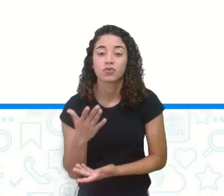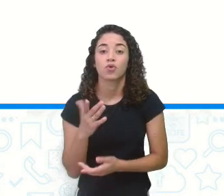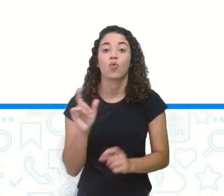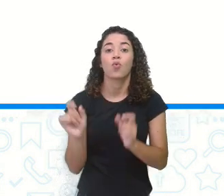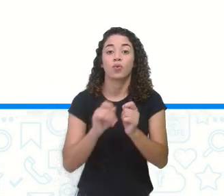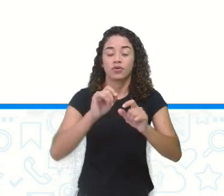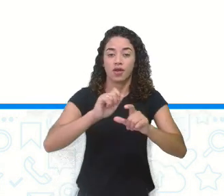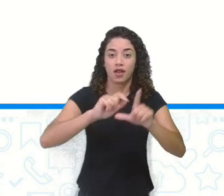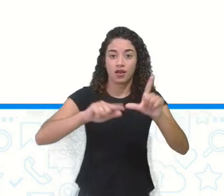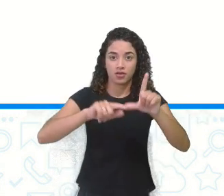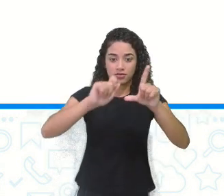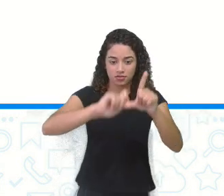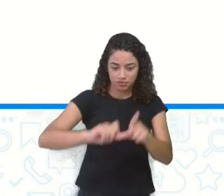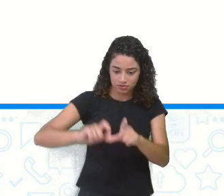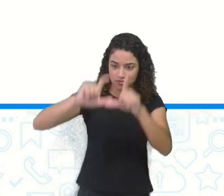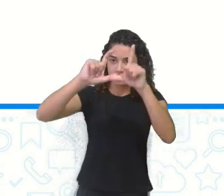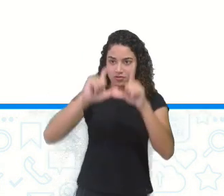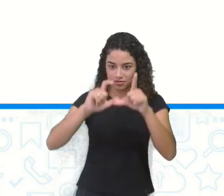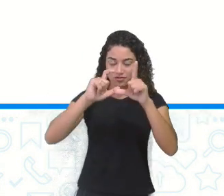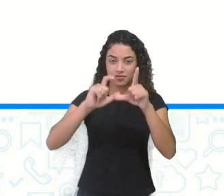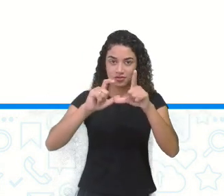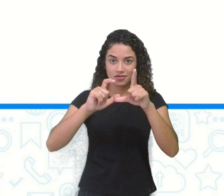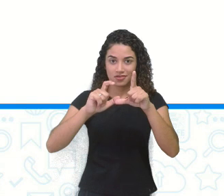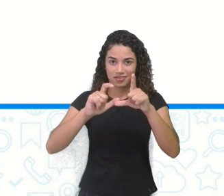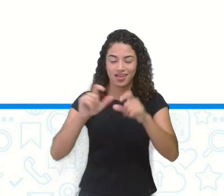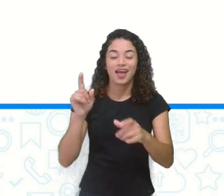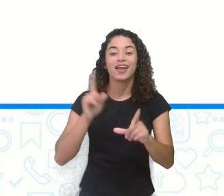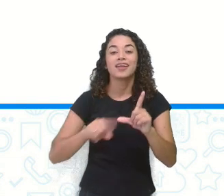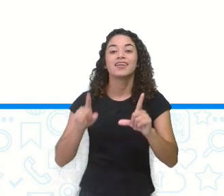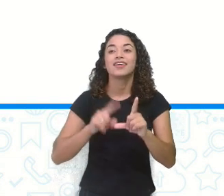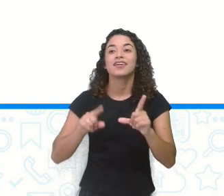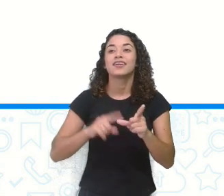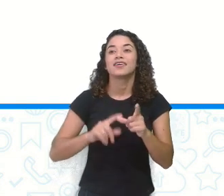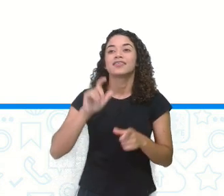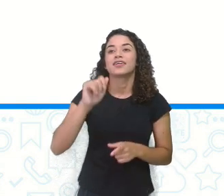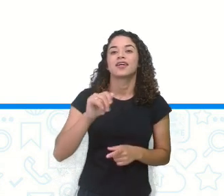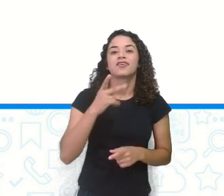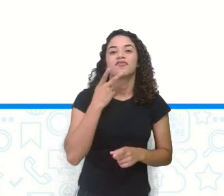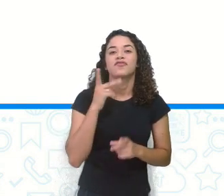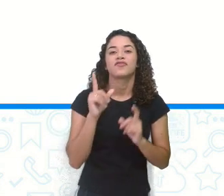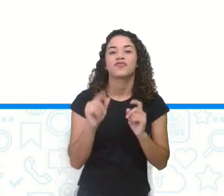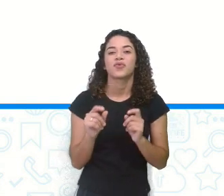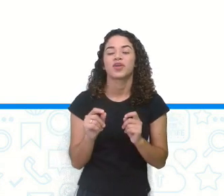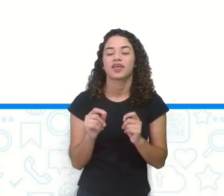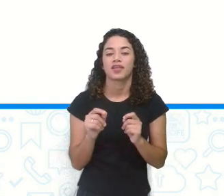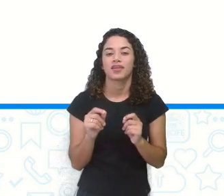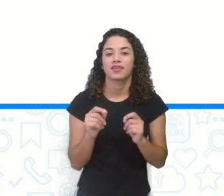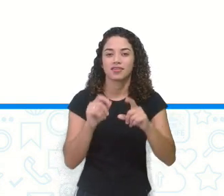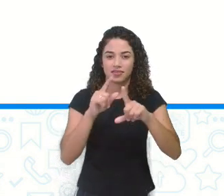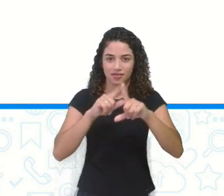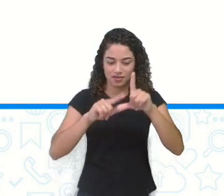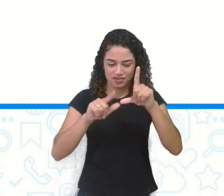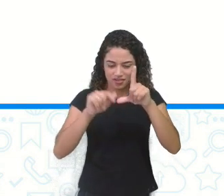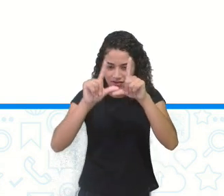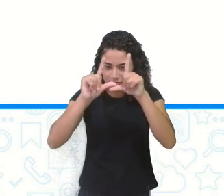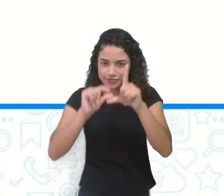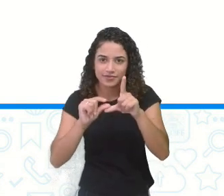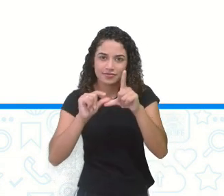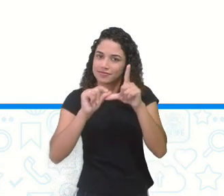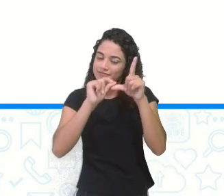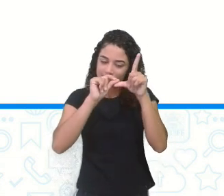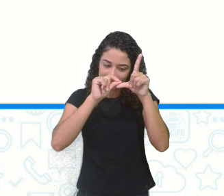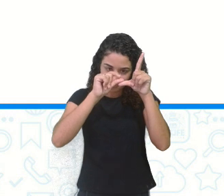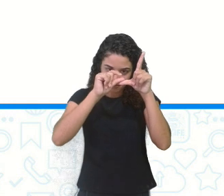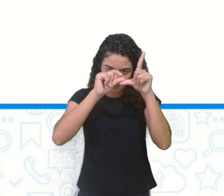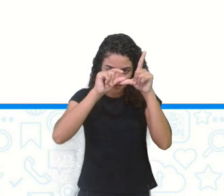tamanho do ar. Olha só, a letrinha A vai fazendo o quê? Ela vai crescendo, tá? Vai aumentando de